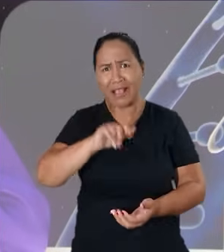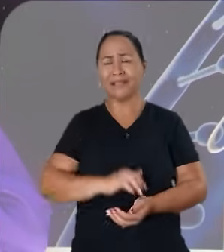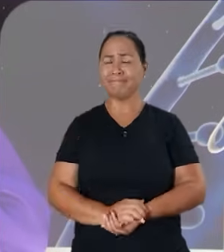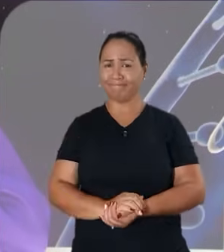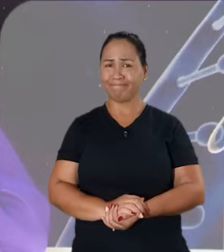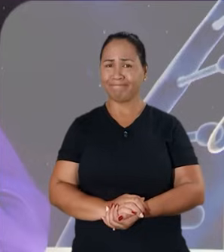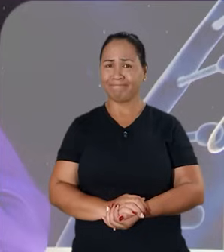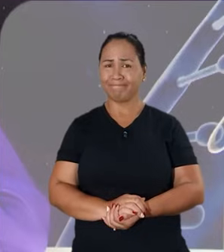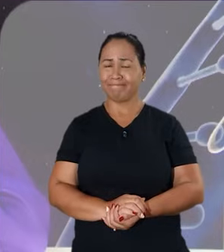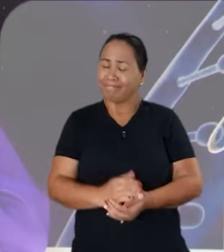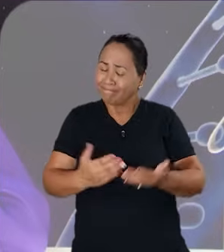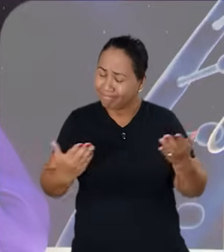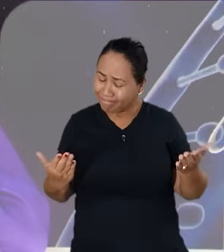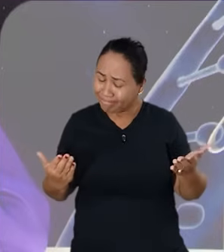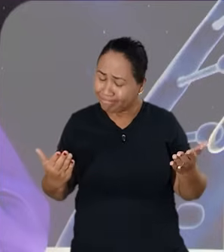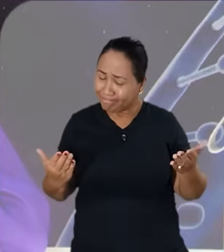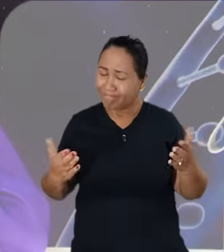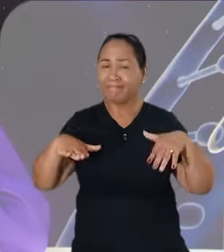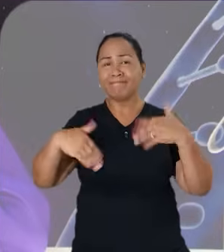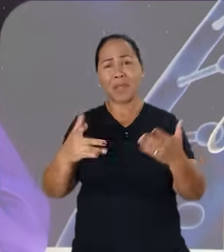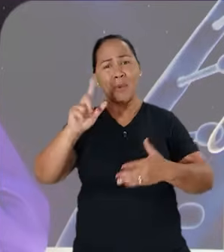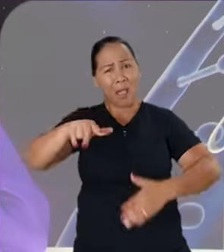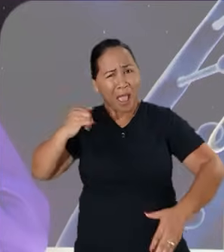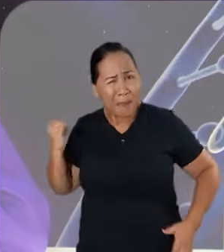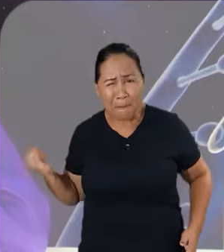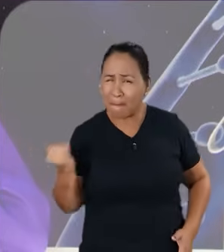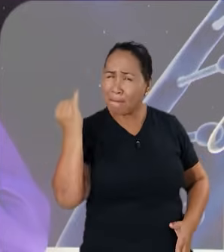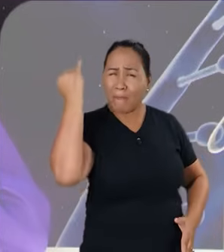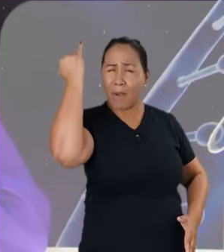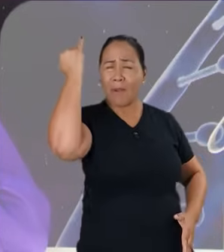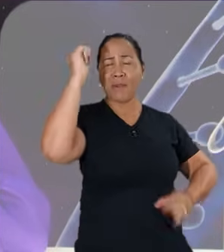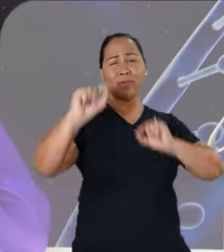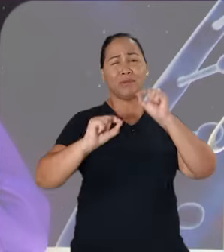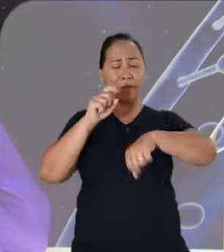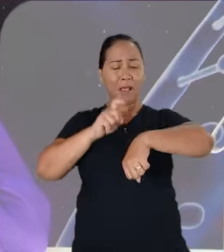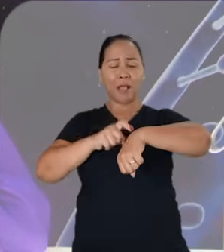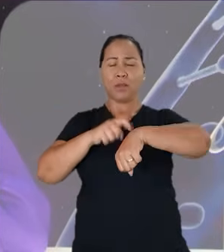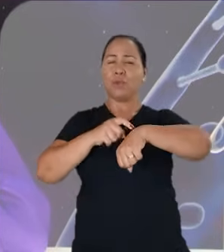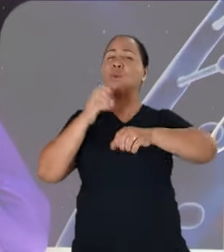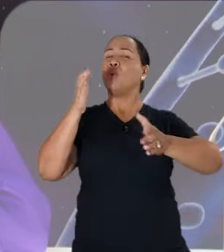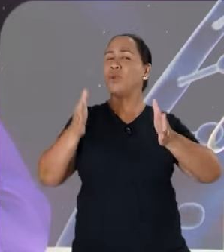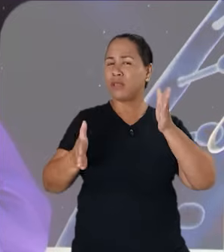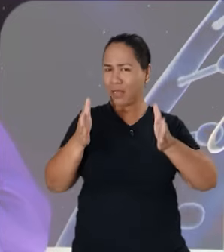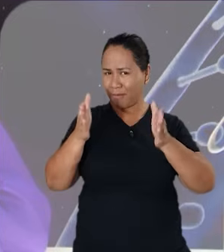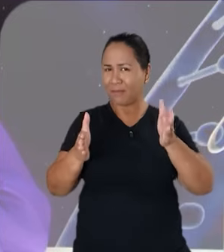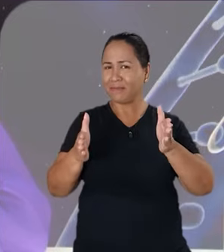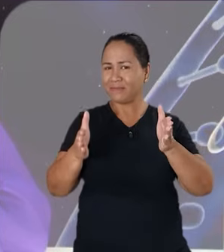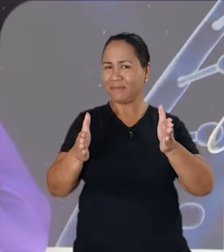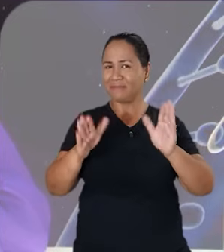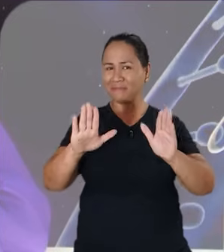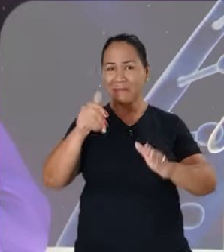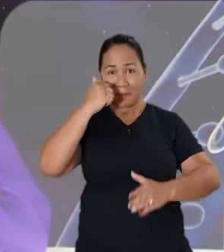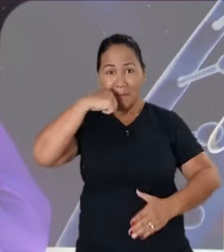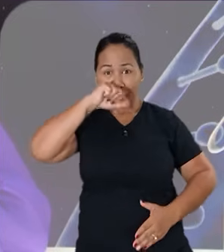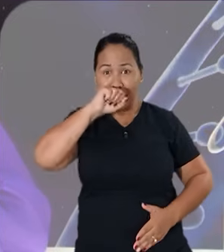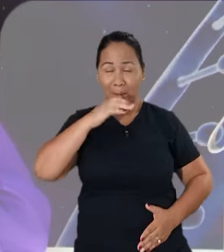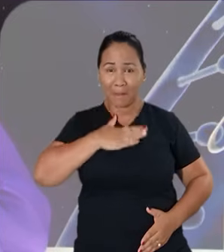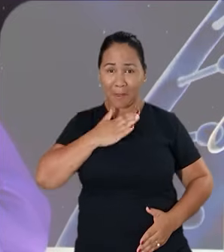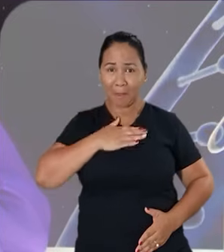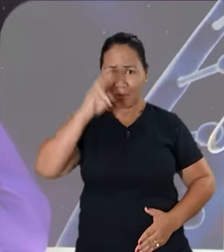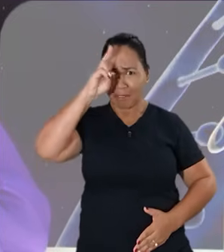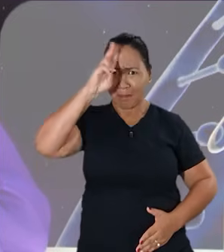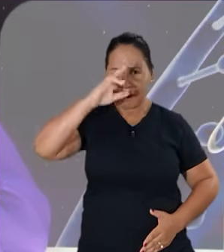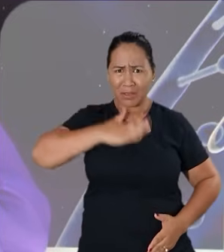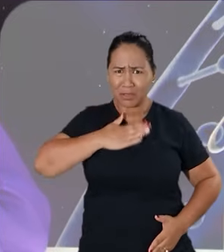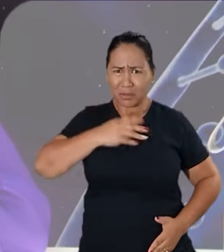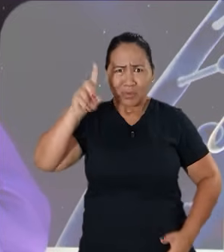Qual o preço de você doar um minuto, dois, cinco do teu tempo para alguém que lembrou de você naquele